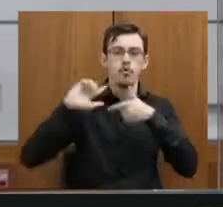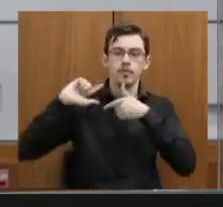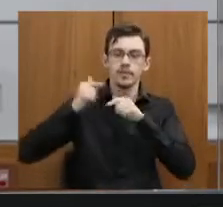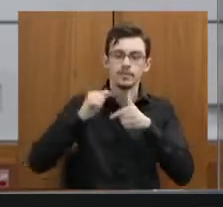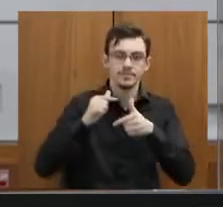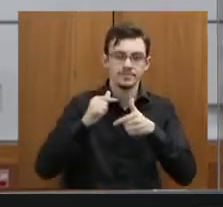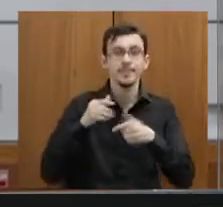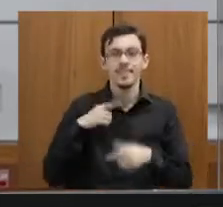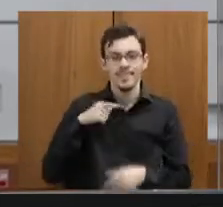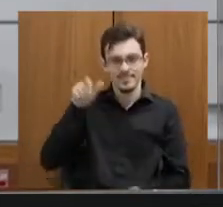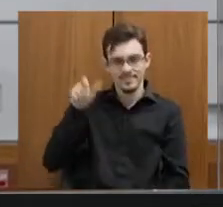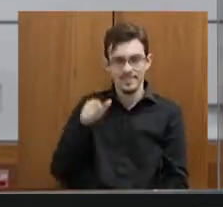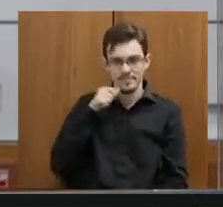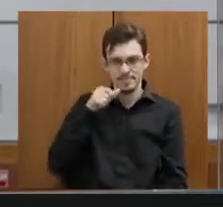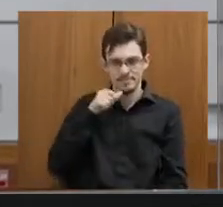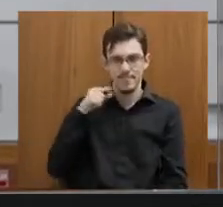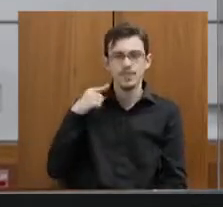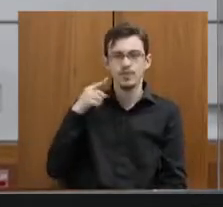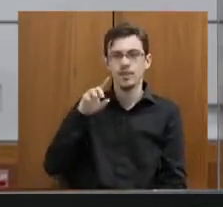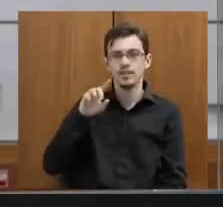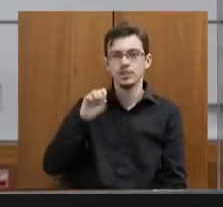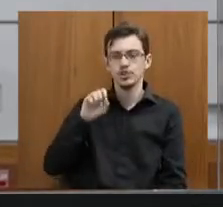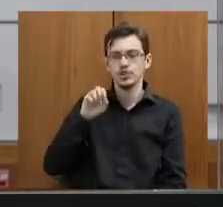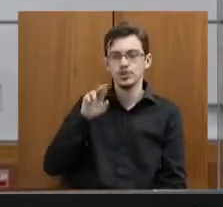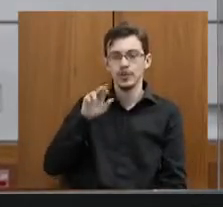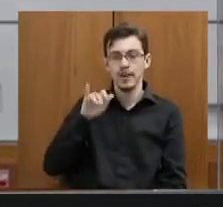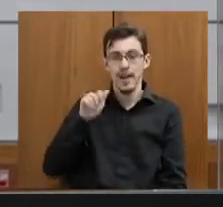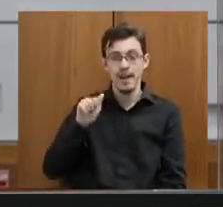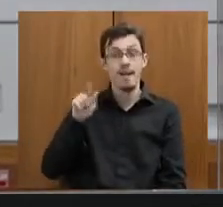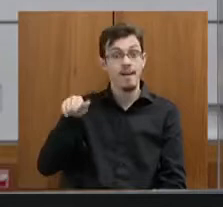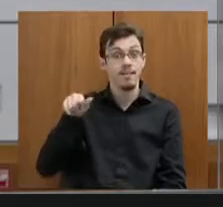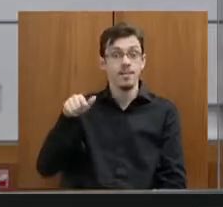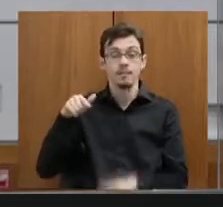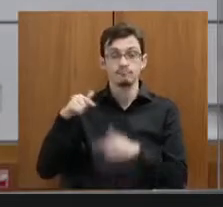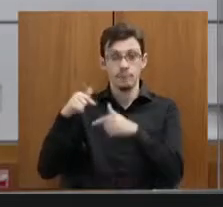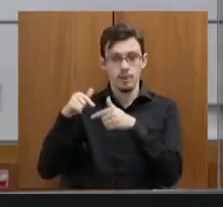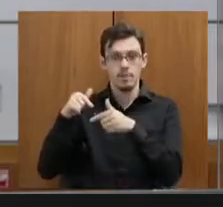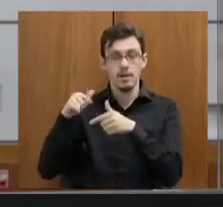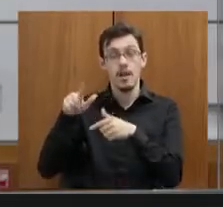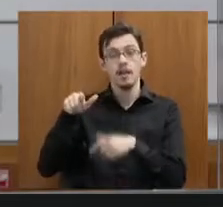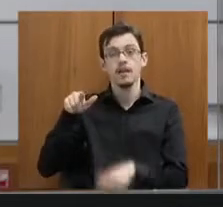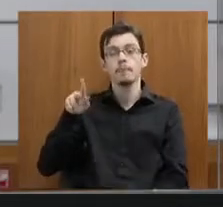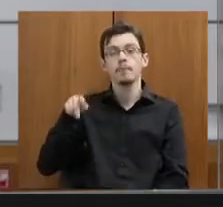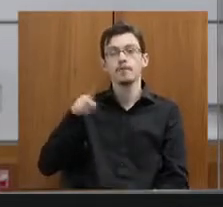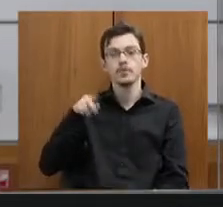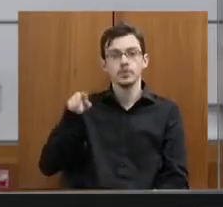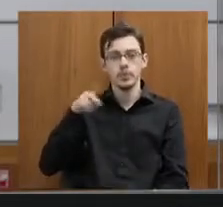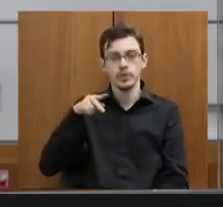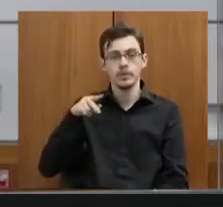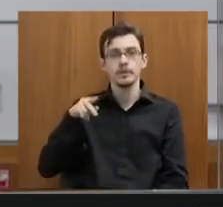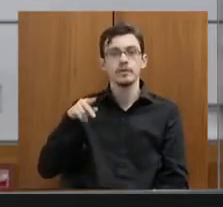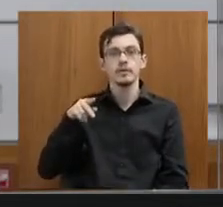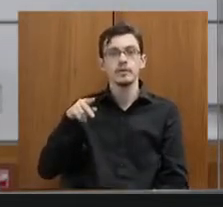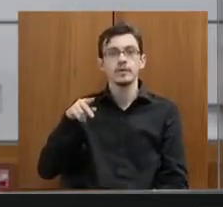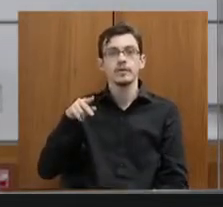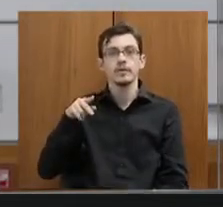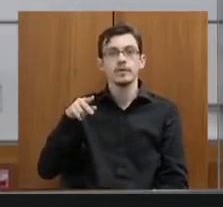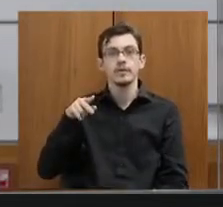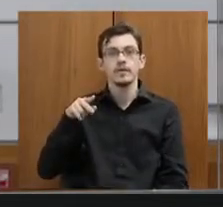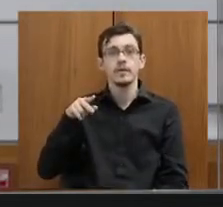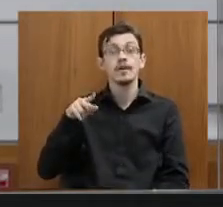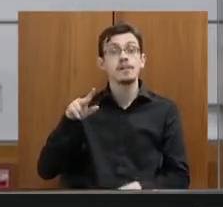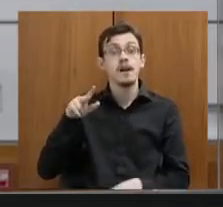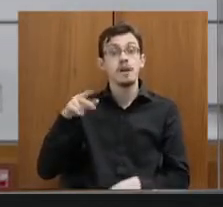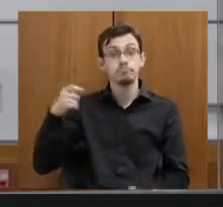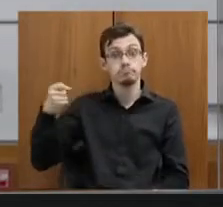a doutora Soraia está aqui que está assessorando a gripe desde Abril desse ano Ela é professora e mais a partir de Abril desse ano